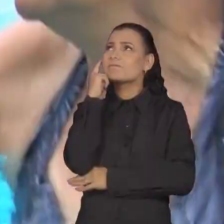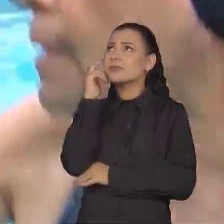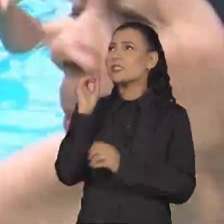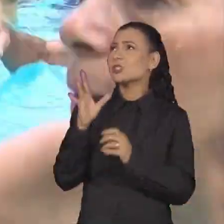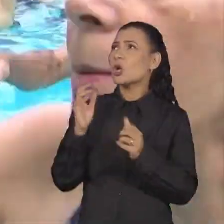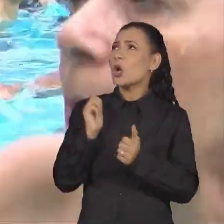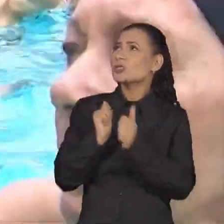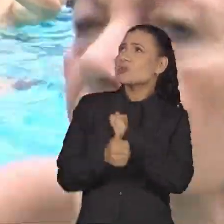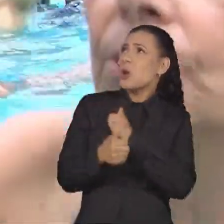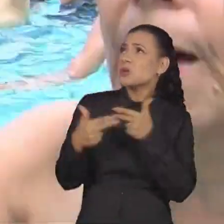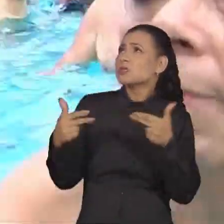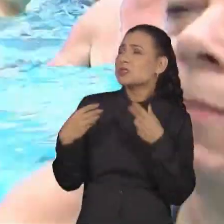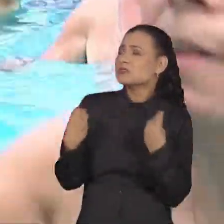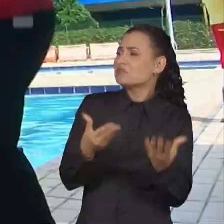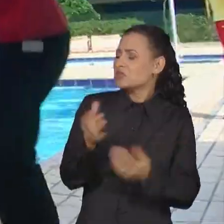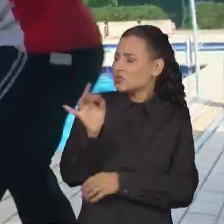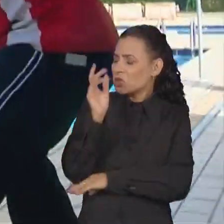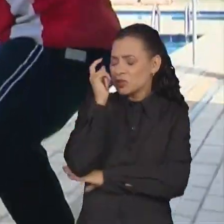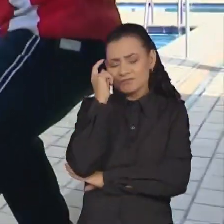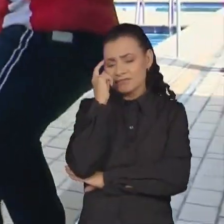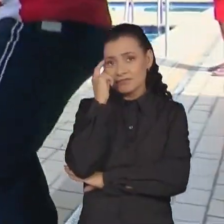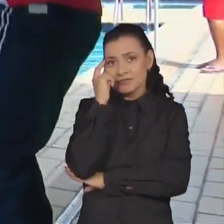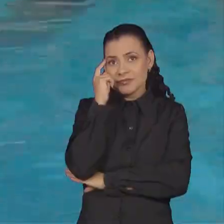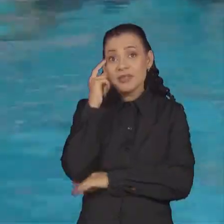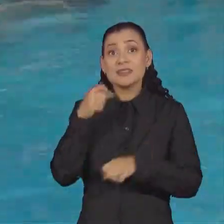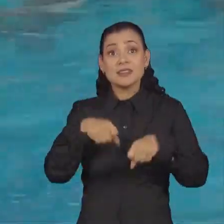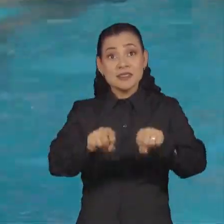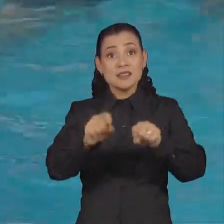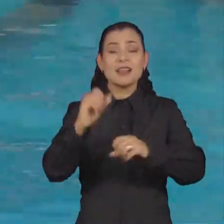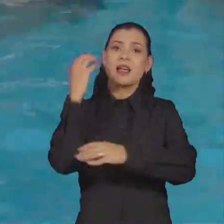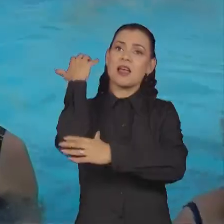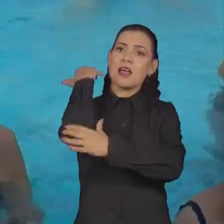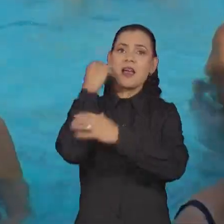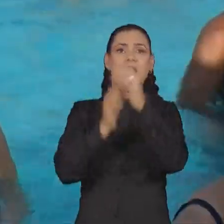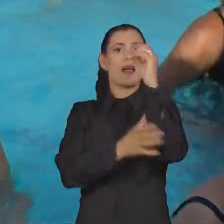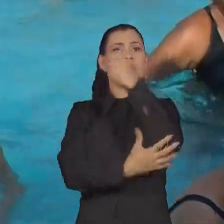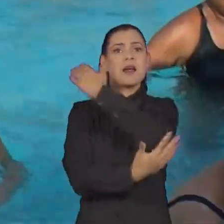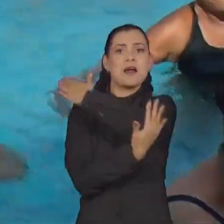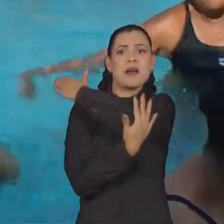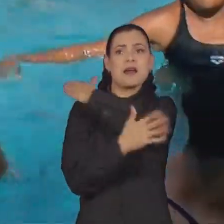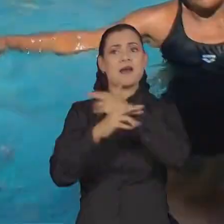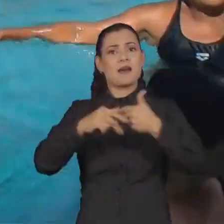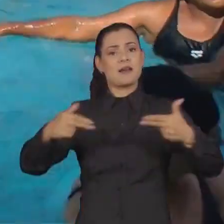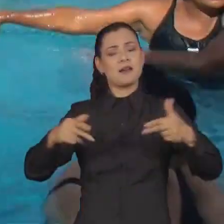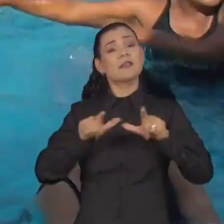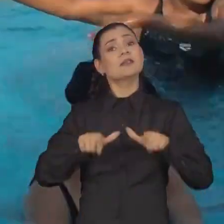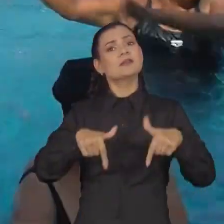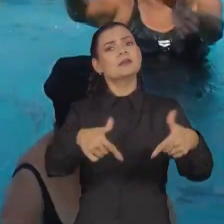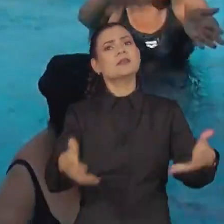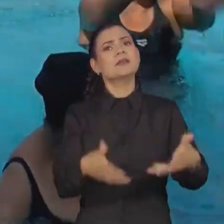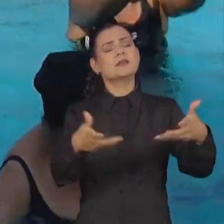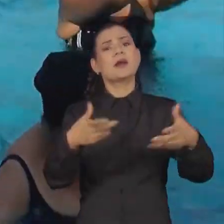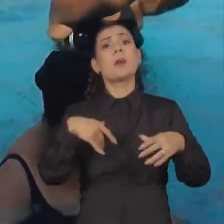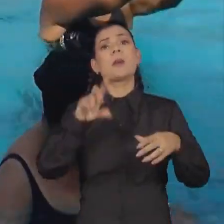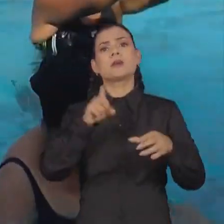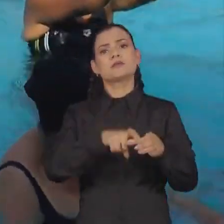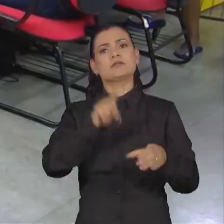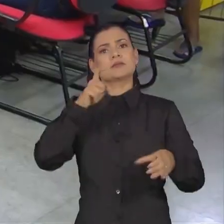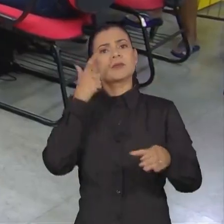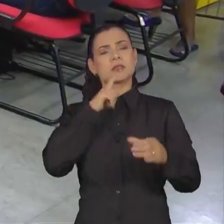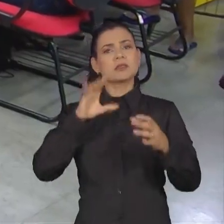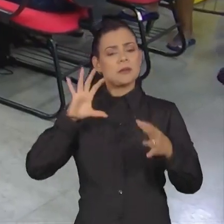atividades físicas já oferecidas, como hidroginástica e alongamento, buscando uma abordagem mais integrada que